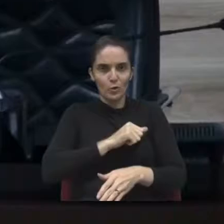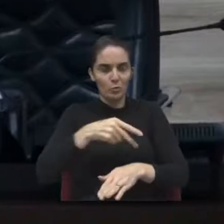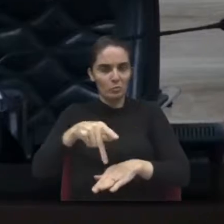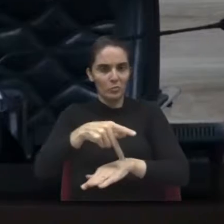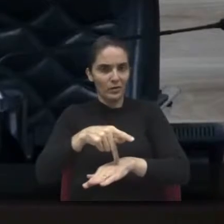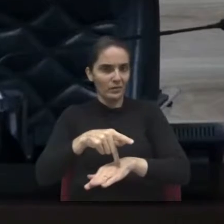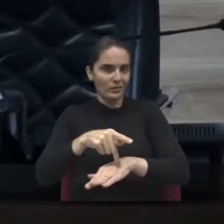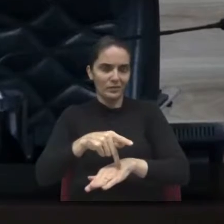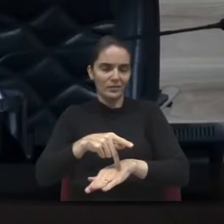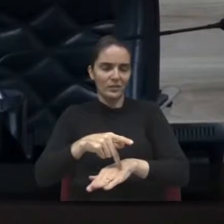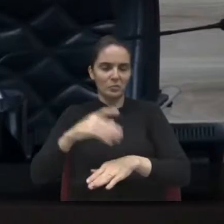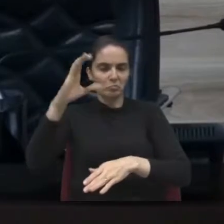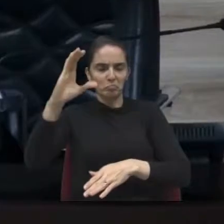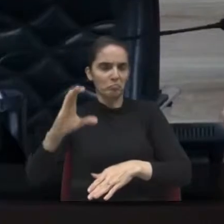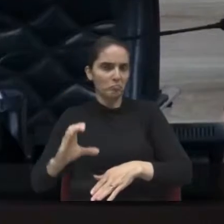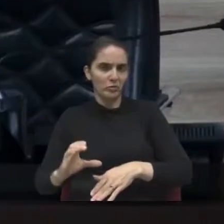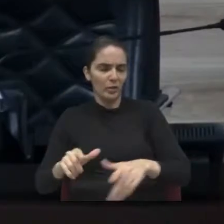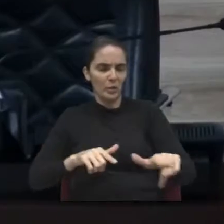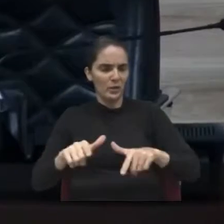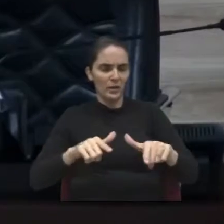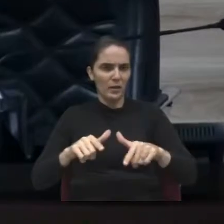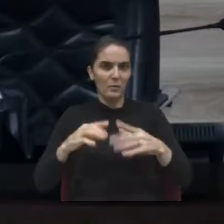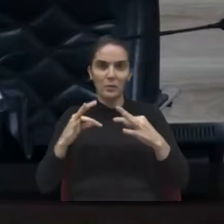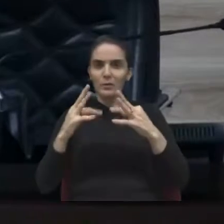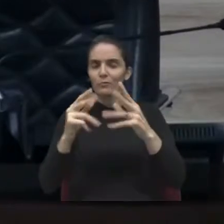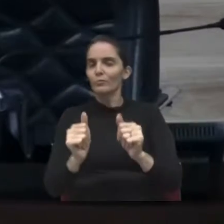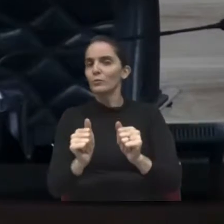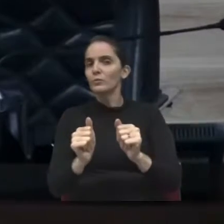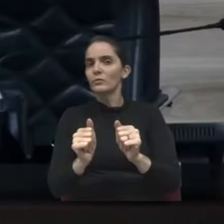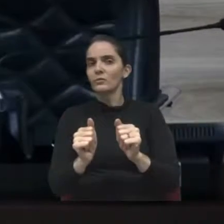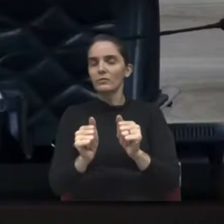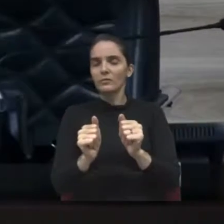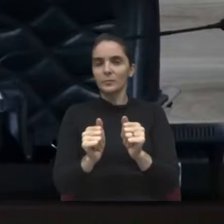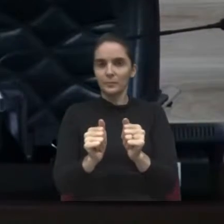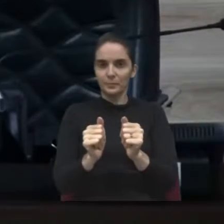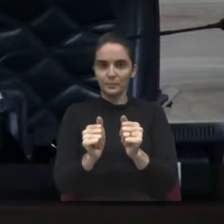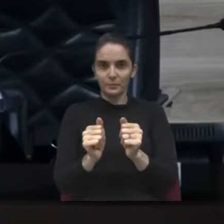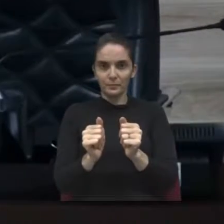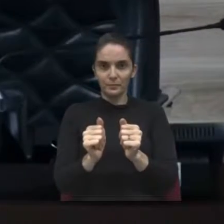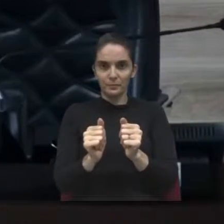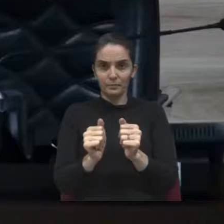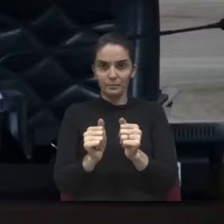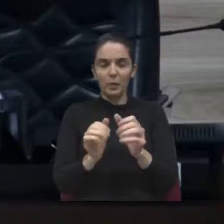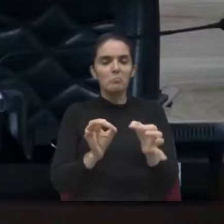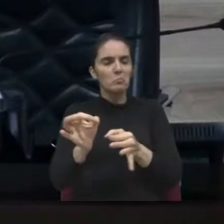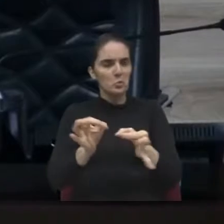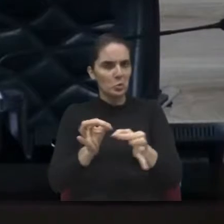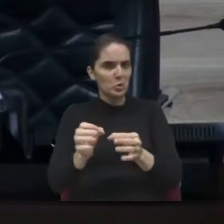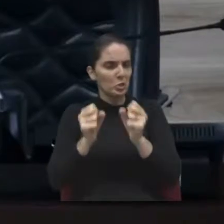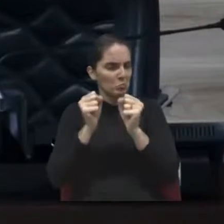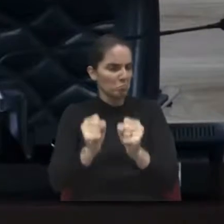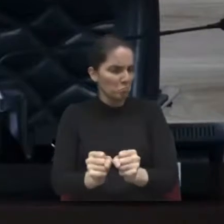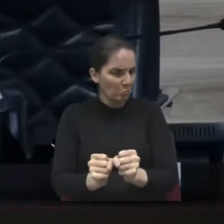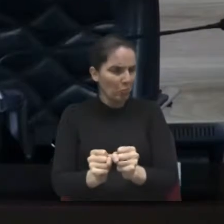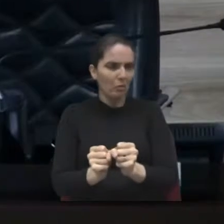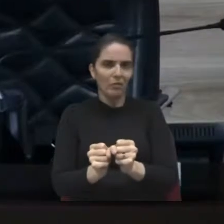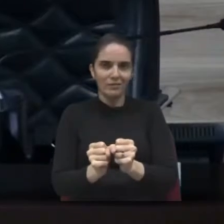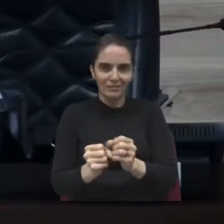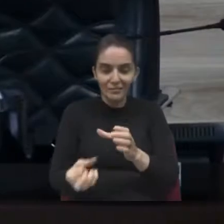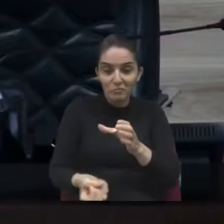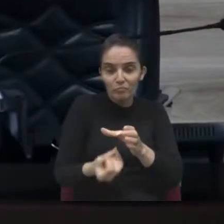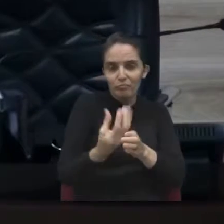trabalho, e todas as ações poderão ser feitos projetos implantados na cidade de Limeira.